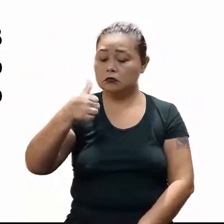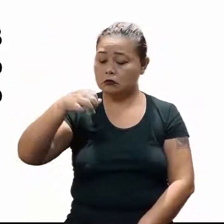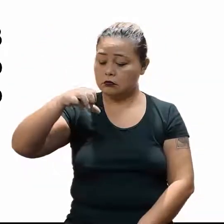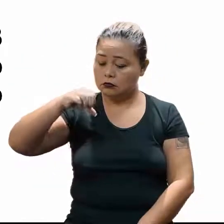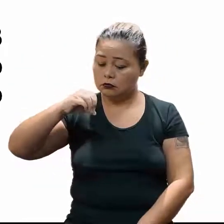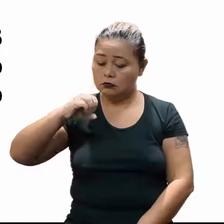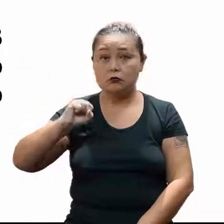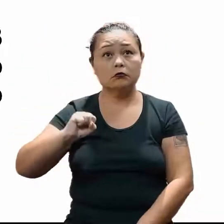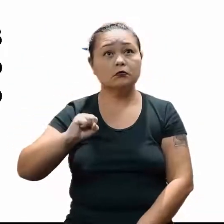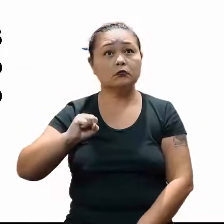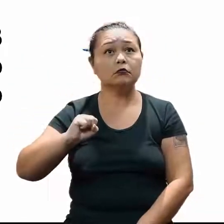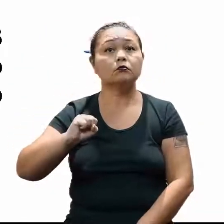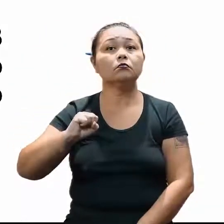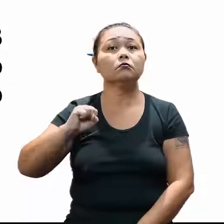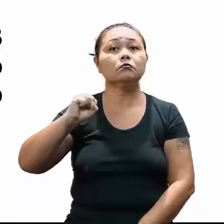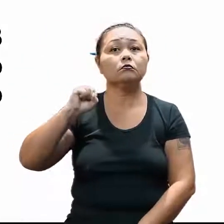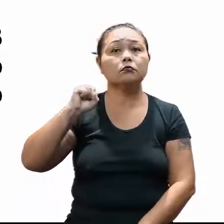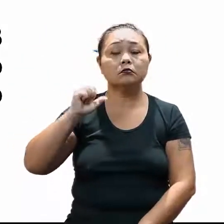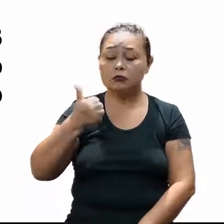1908.